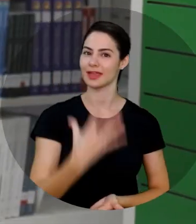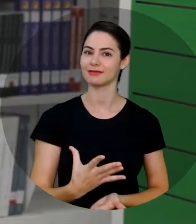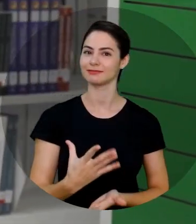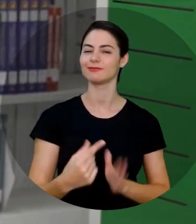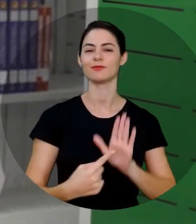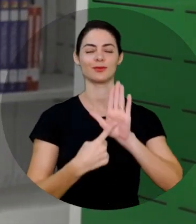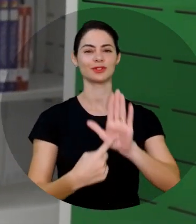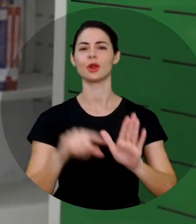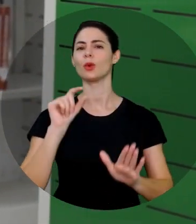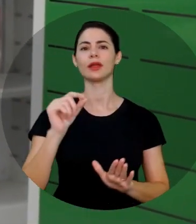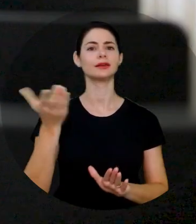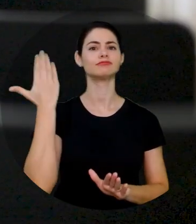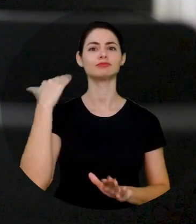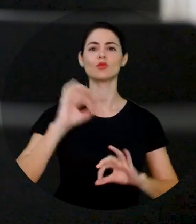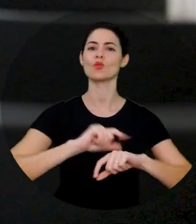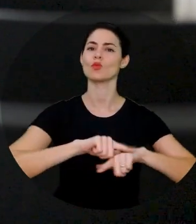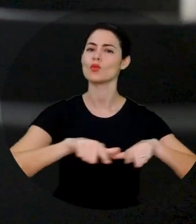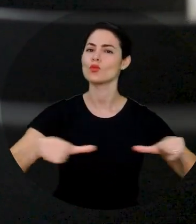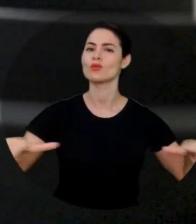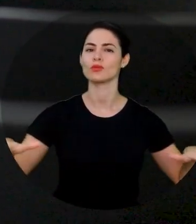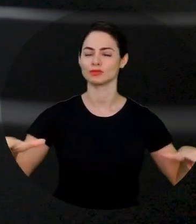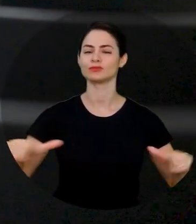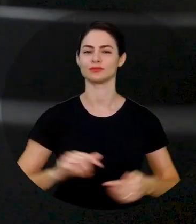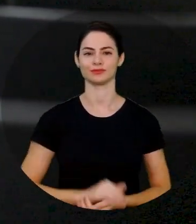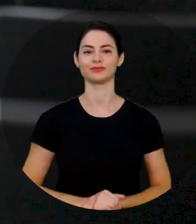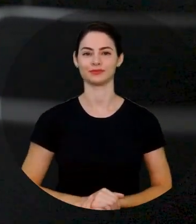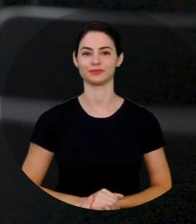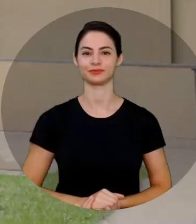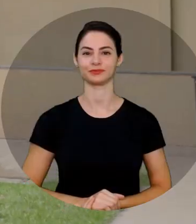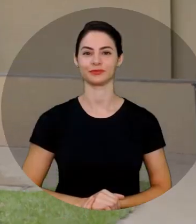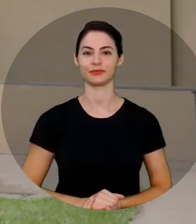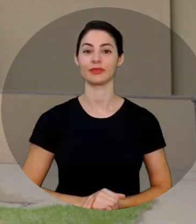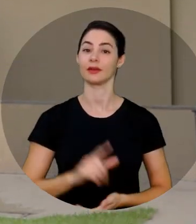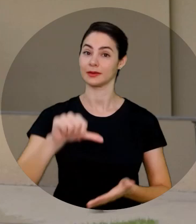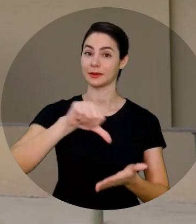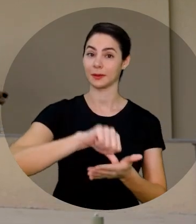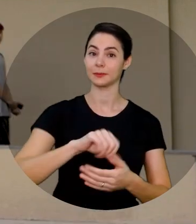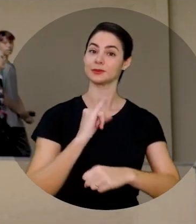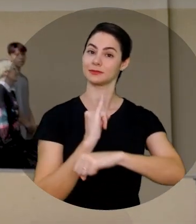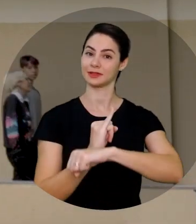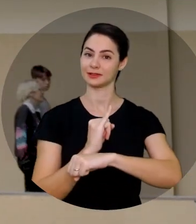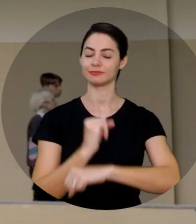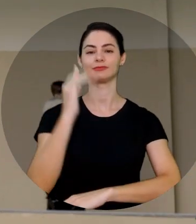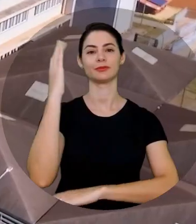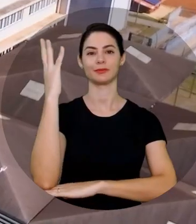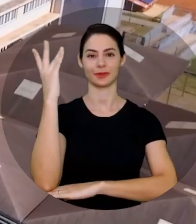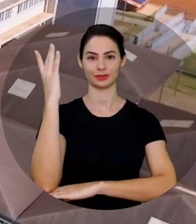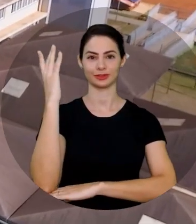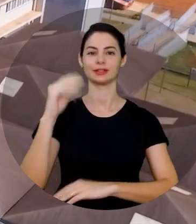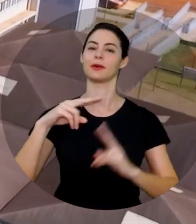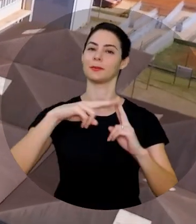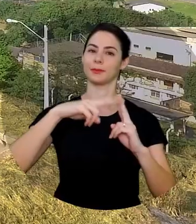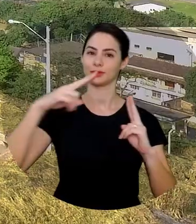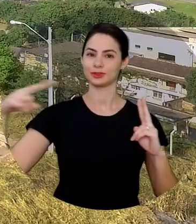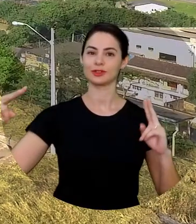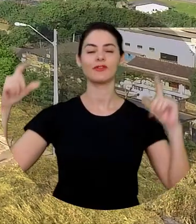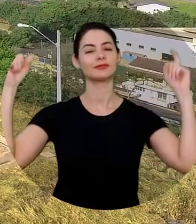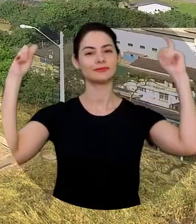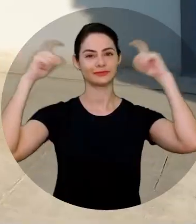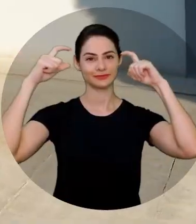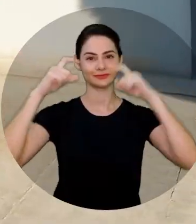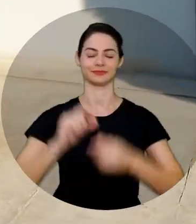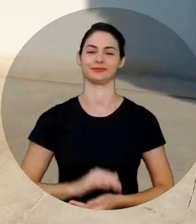Para começar com o pé direito, que tal iniciar pelo que não era nada, ou quase nada? É o caso dos campos Ibirité,